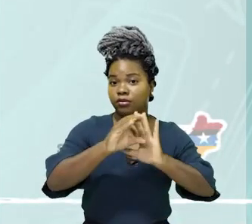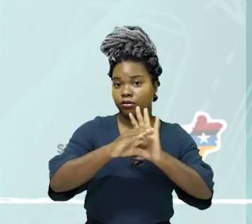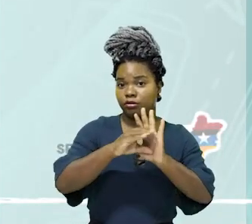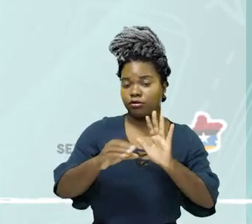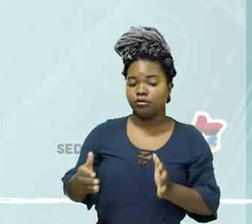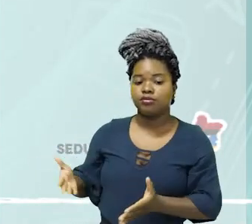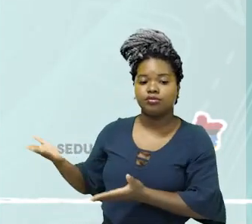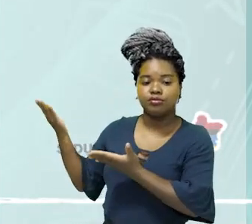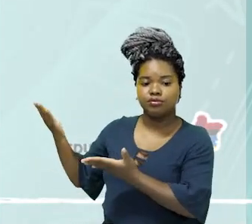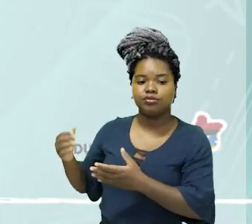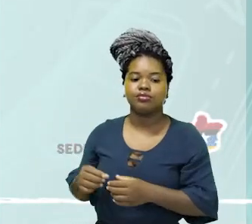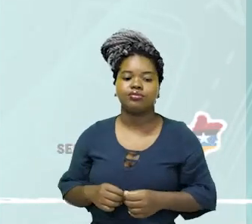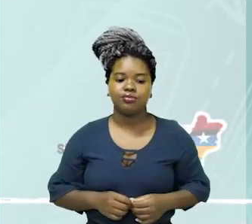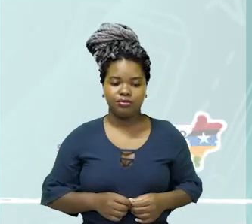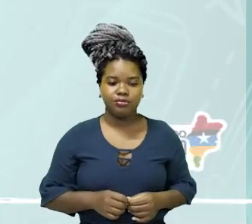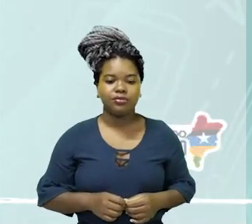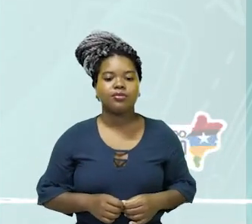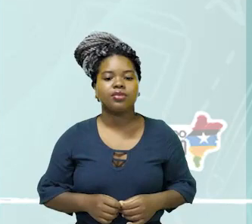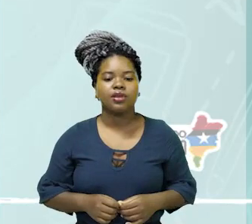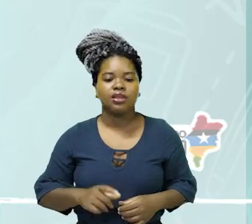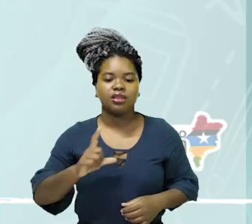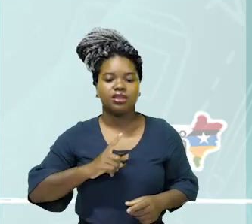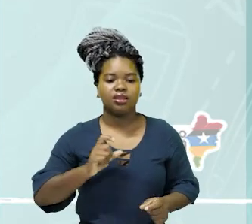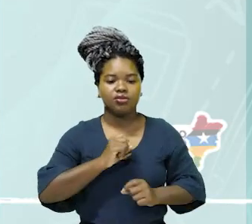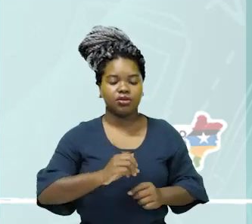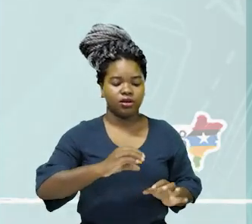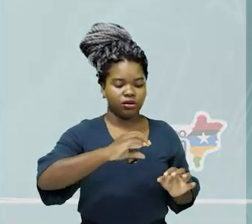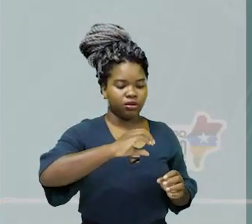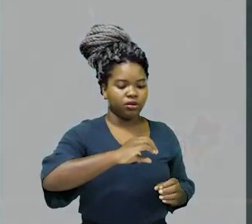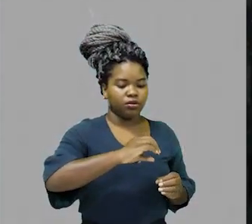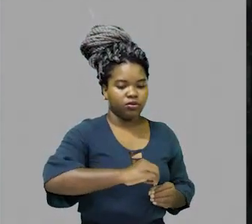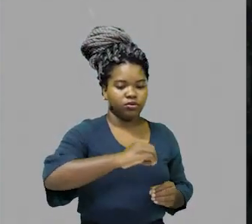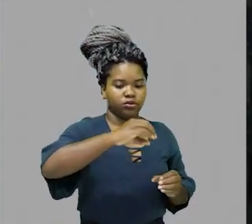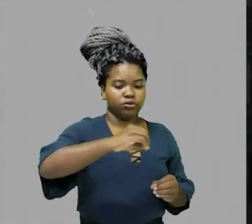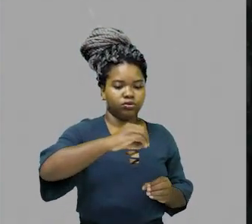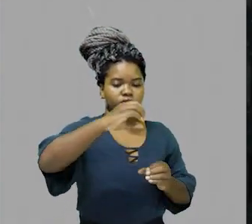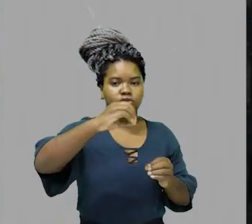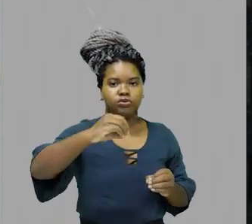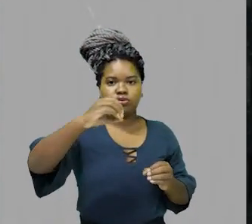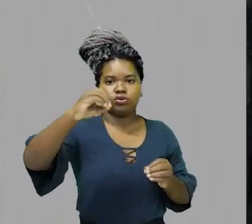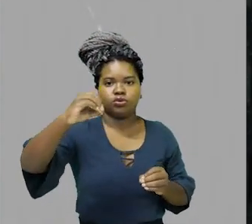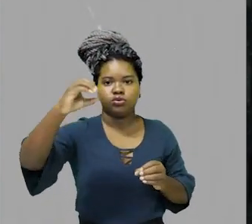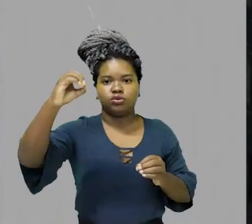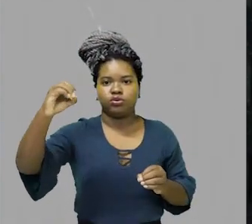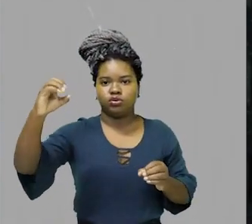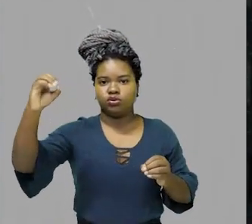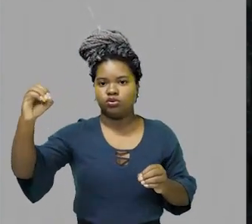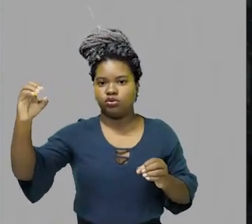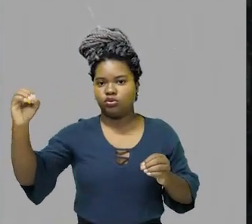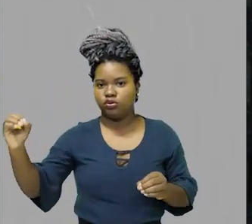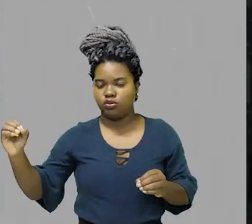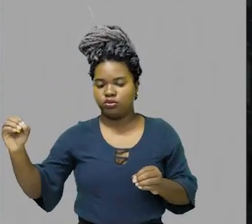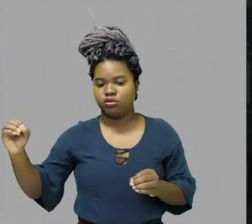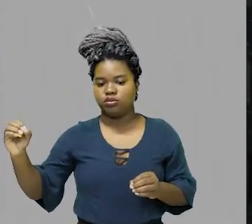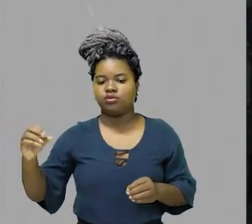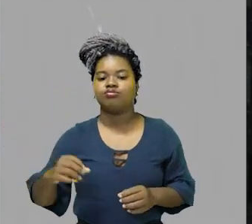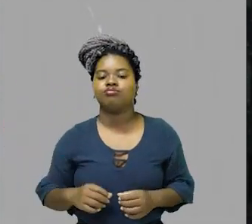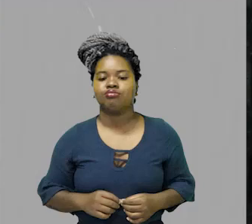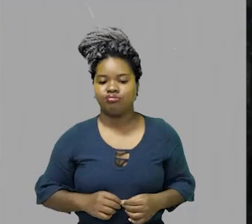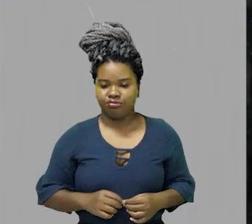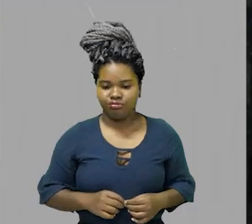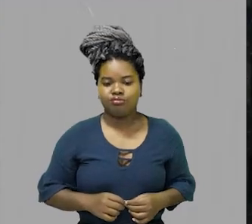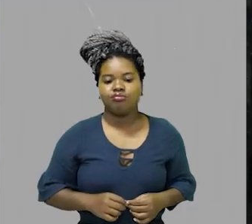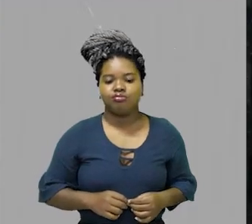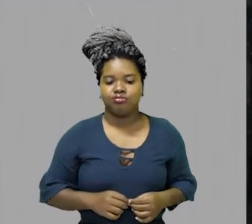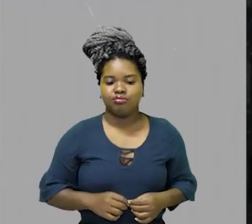por pedaços que se repetem. Esses pedaços aqui, eu estou representando por essas bolinhas coloridas. Essas